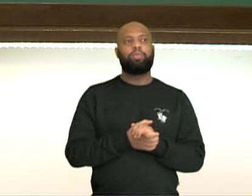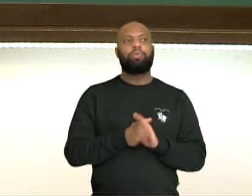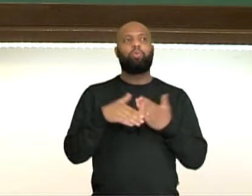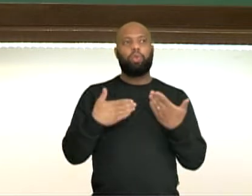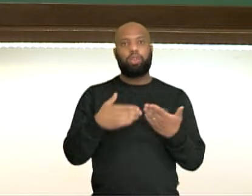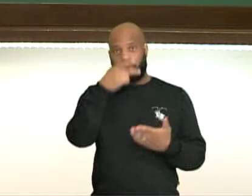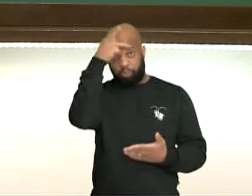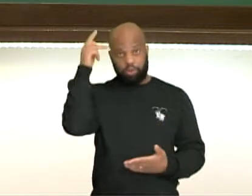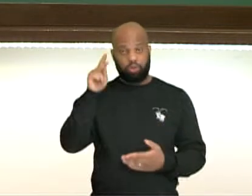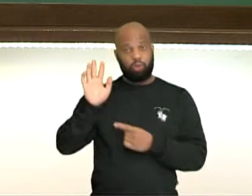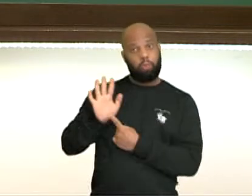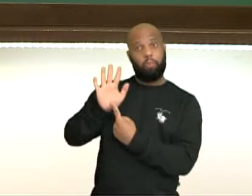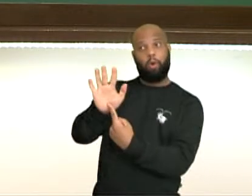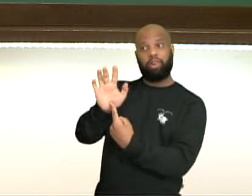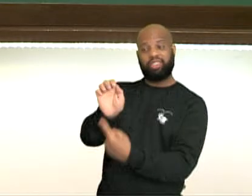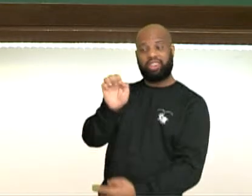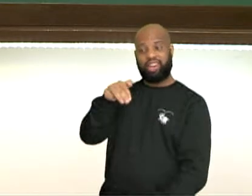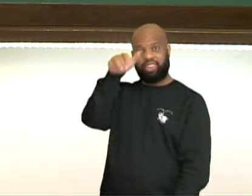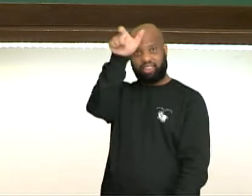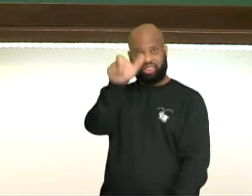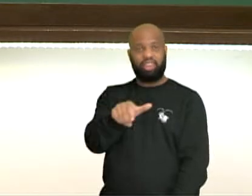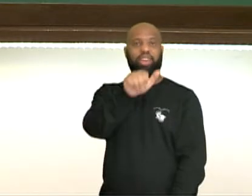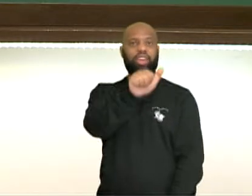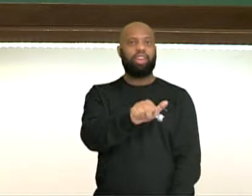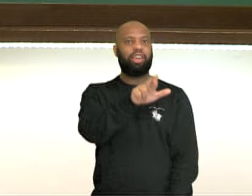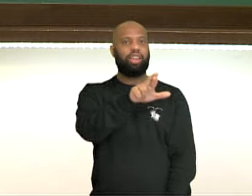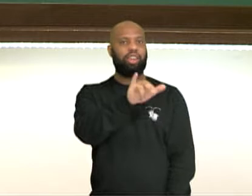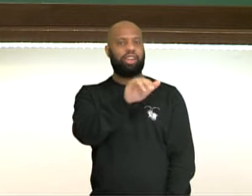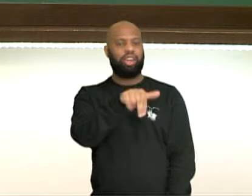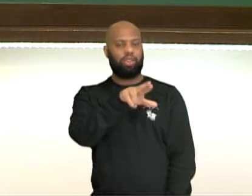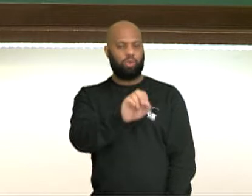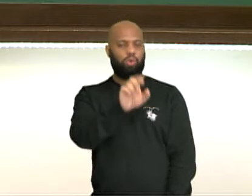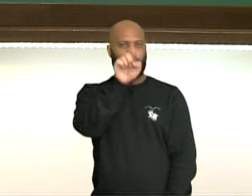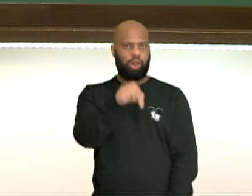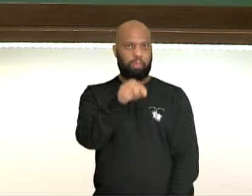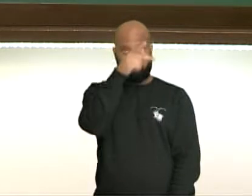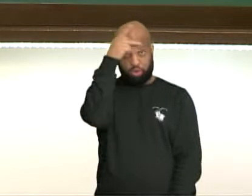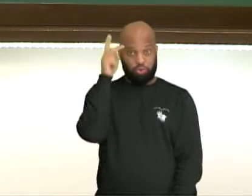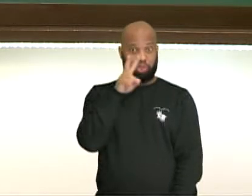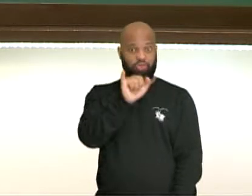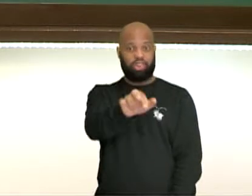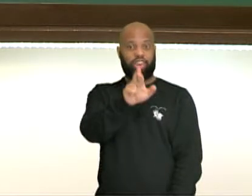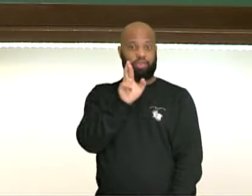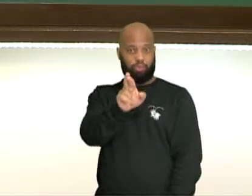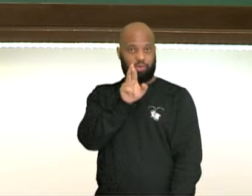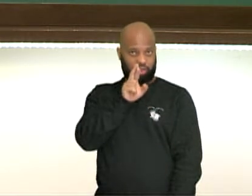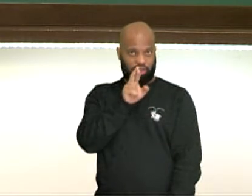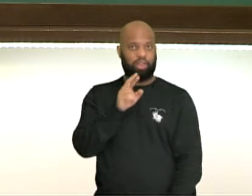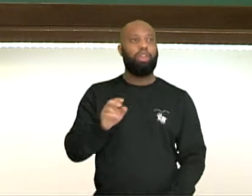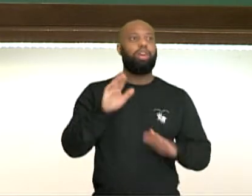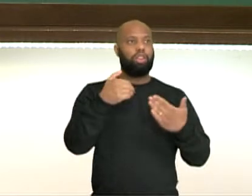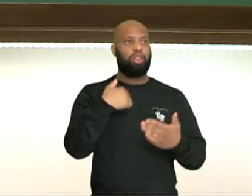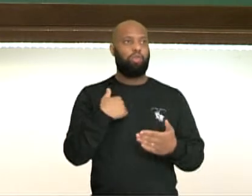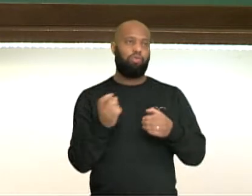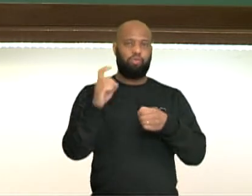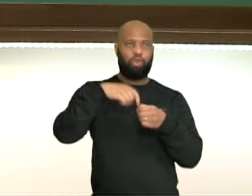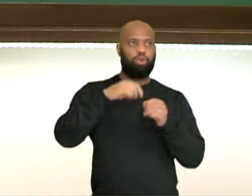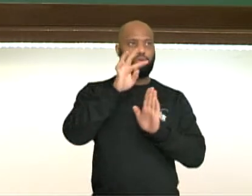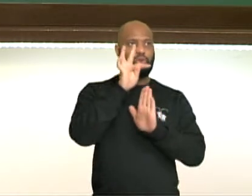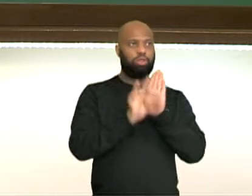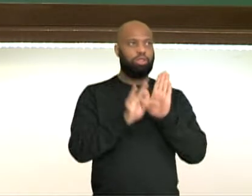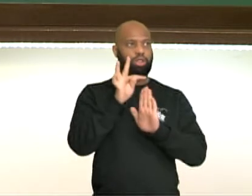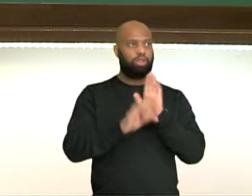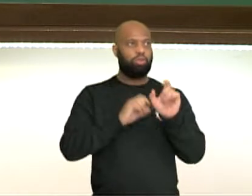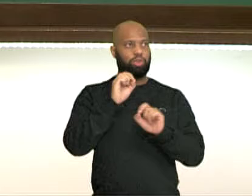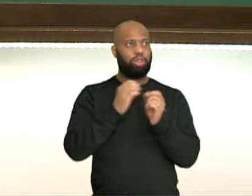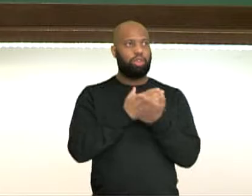Ela apresenta quem é o entrevistado. Então, eu posso voltar no texto e perceber o quê?